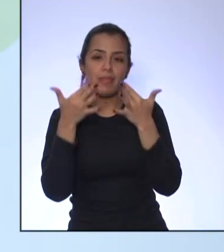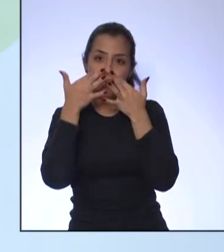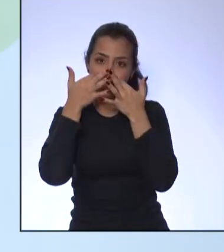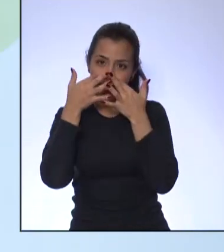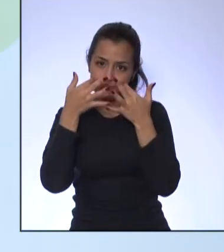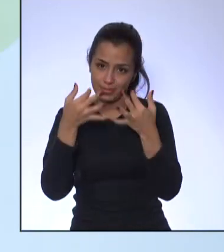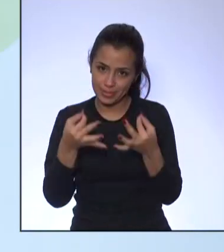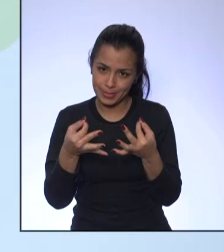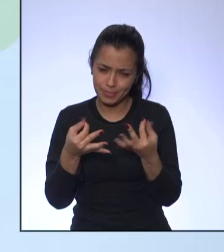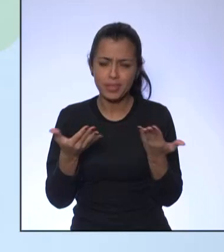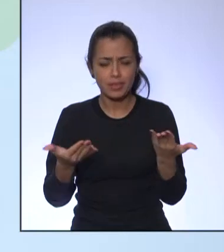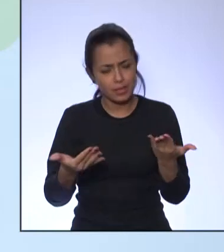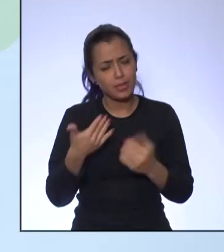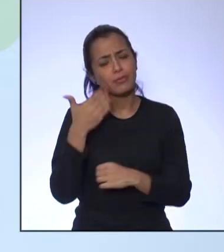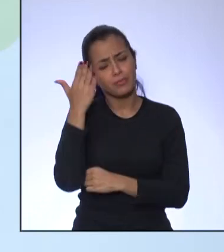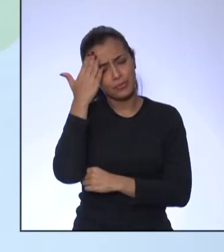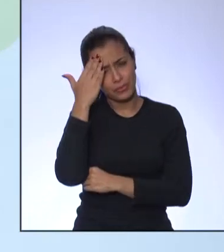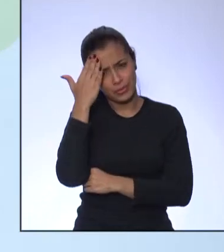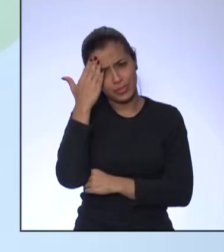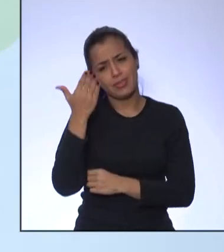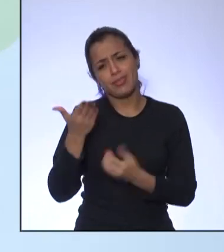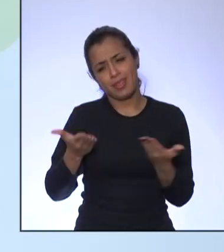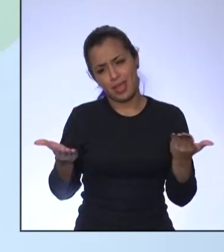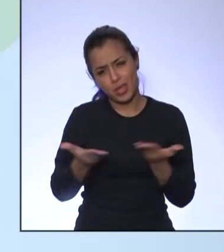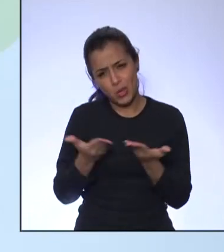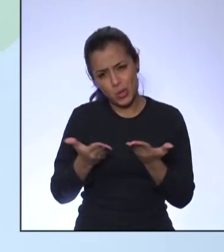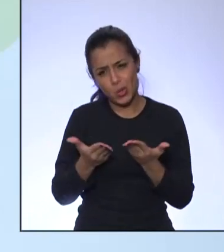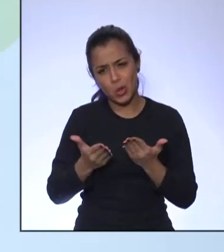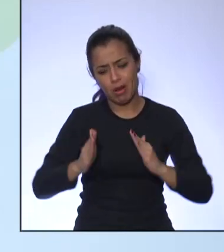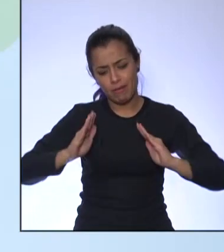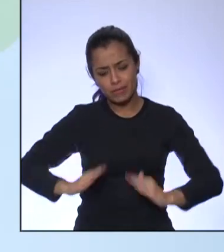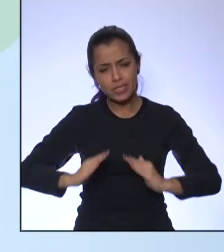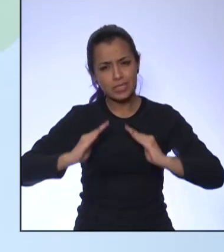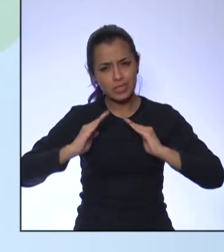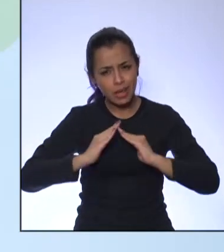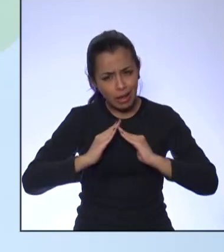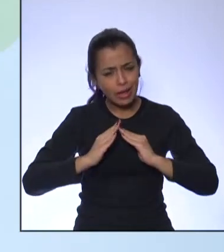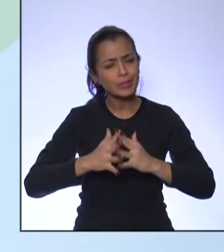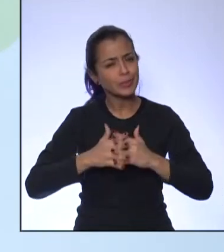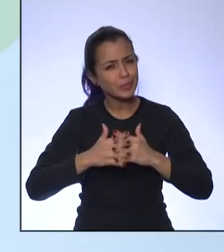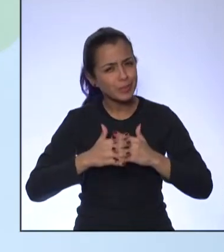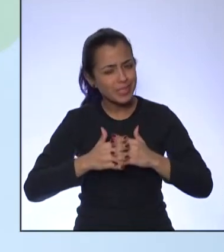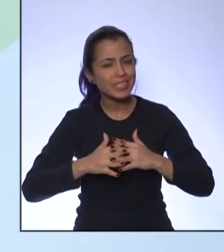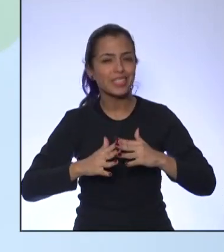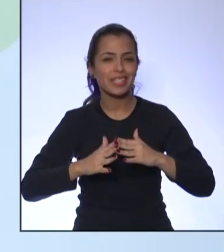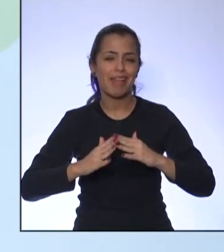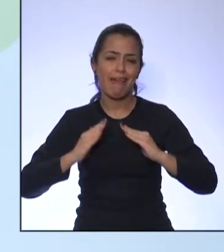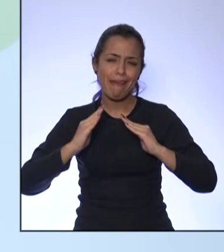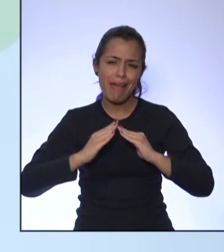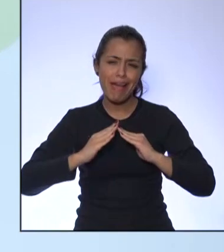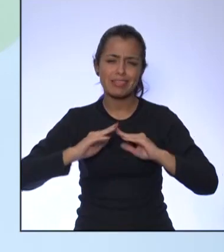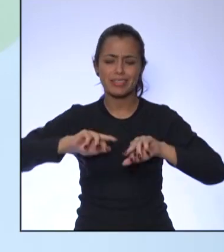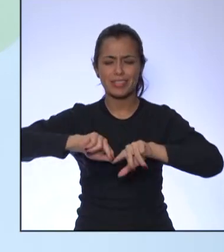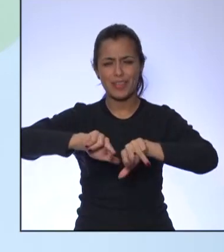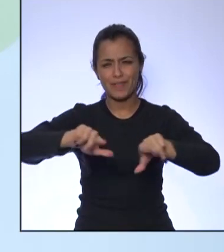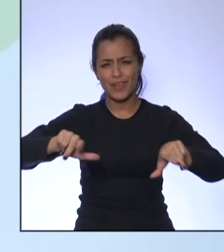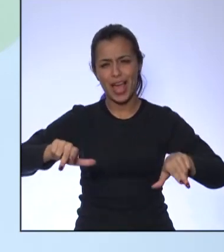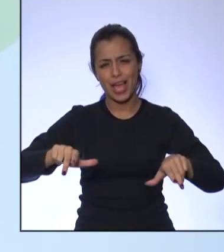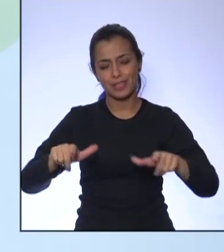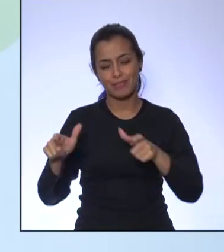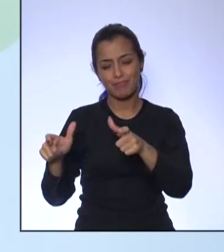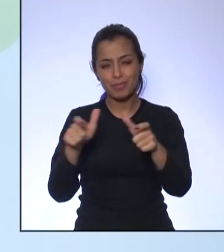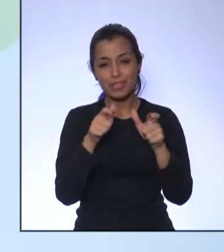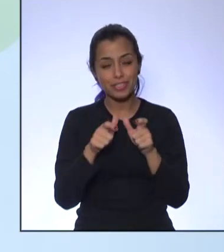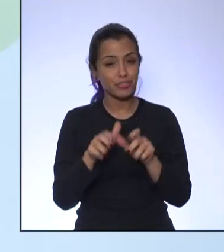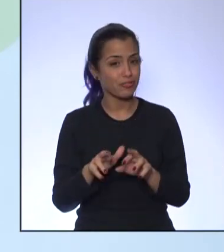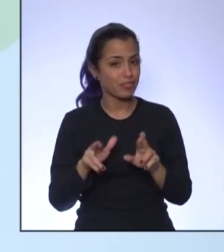nesse momento é um momento difícil, né? Cada um na sua casa, no seu ambiente. As casas elas são as mais variadas possíveis. Nesse momento